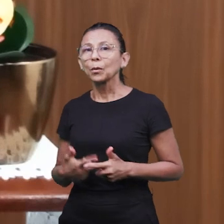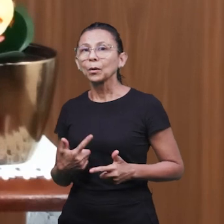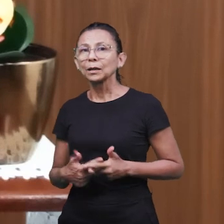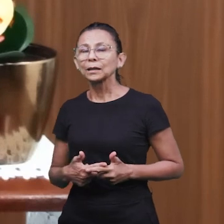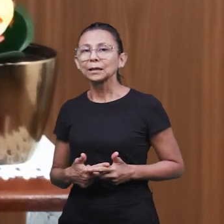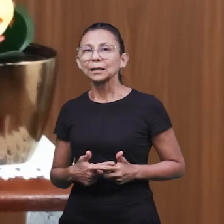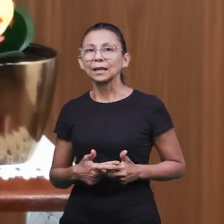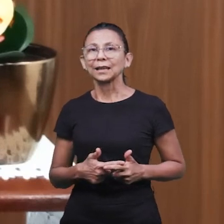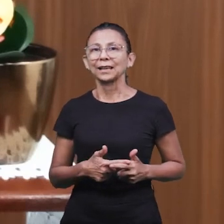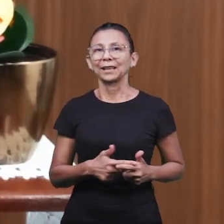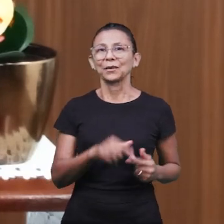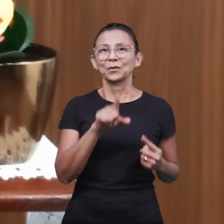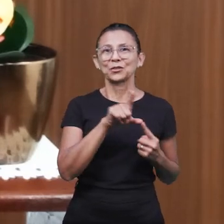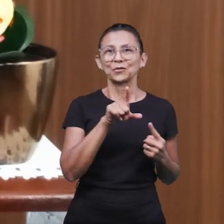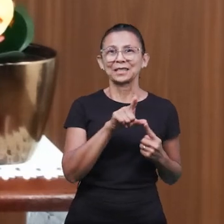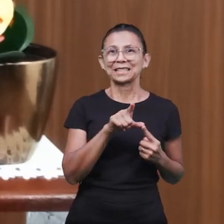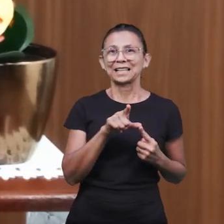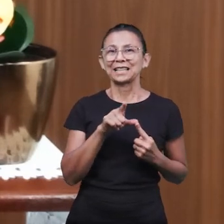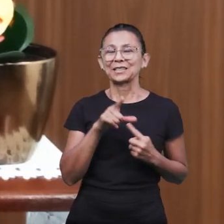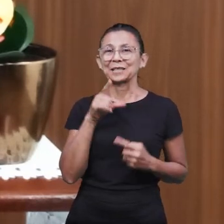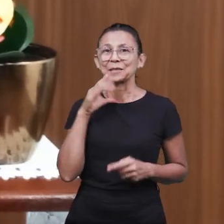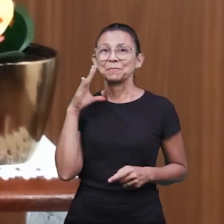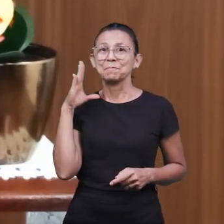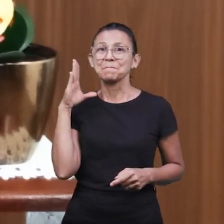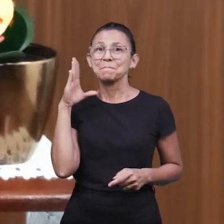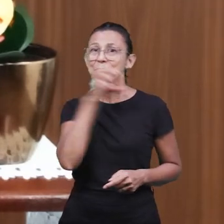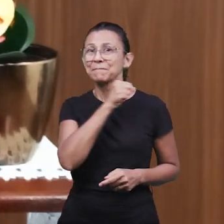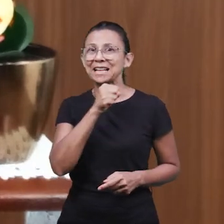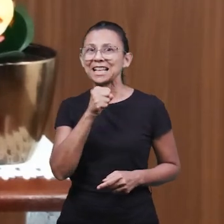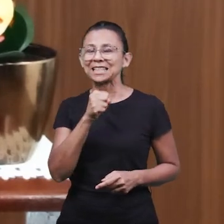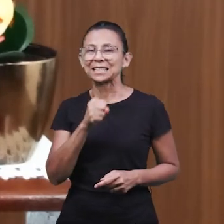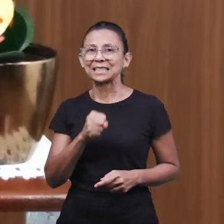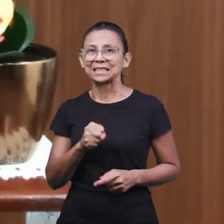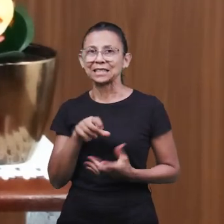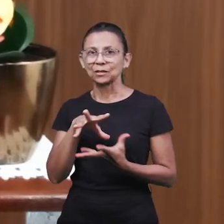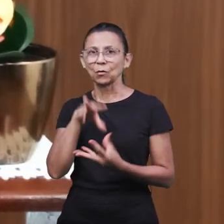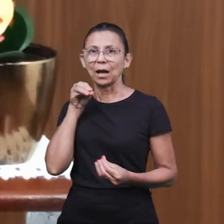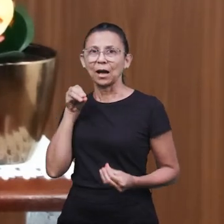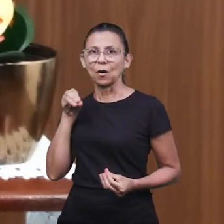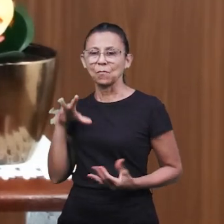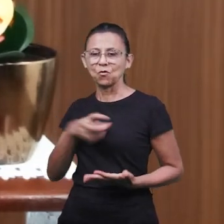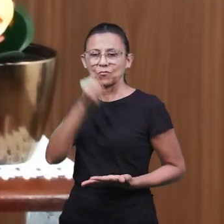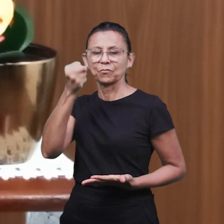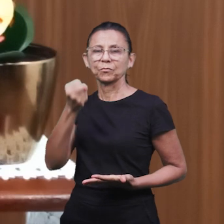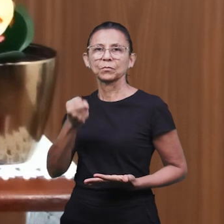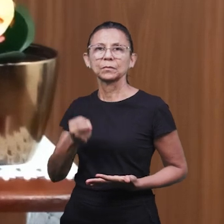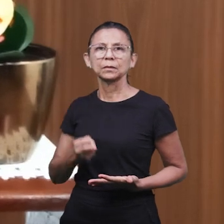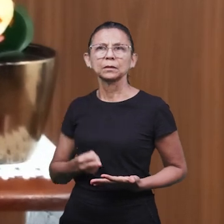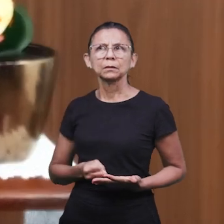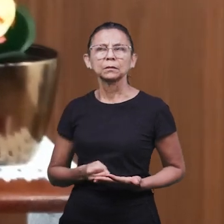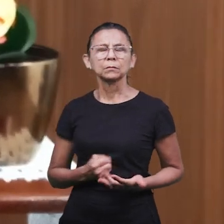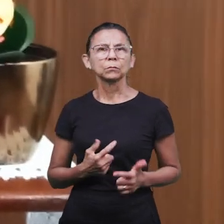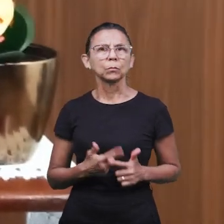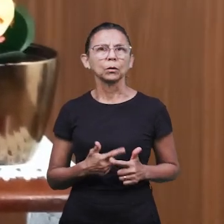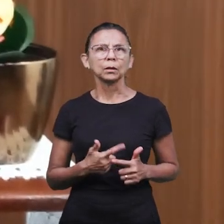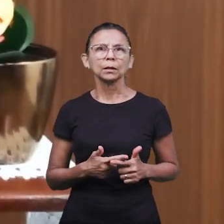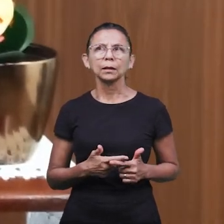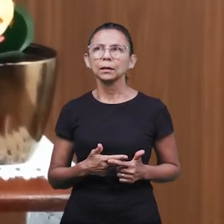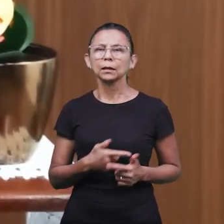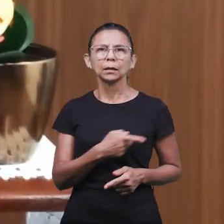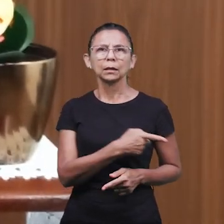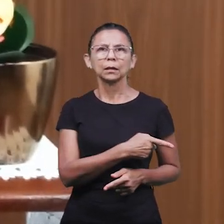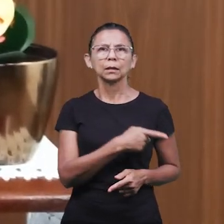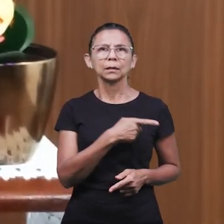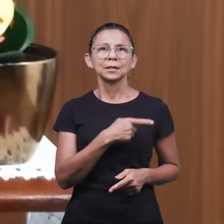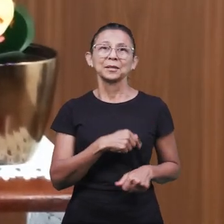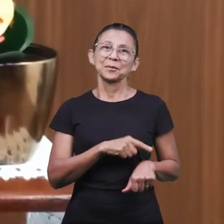do homem tem pressa. E você pode se perguntar nesta hora: mas por que ele tem pressa? Porque ele